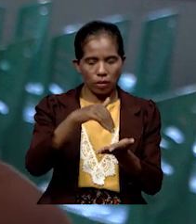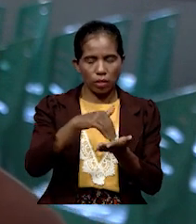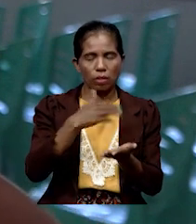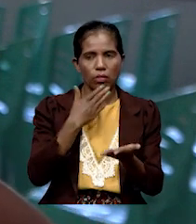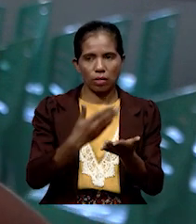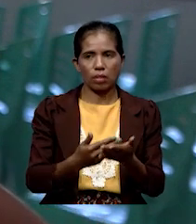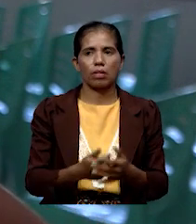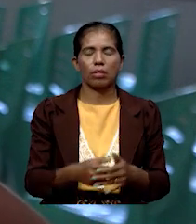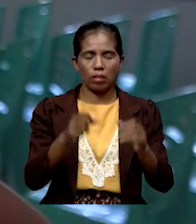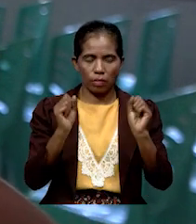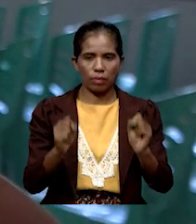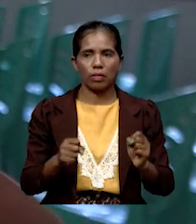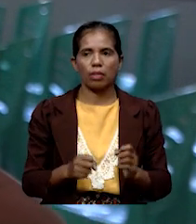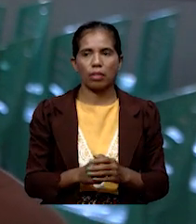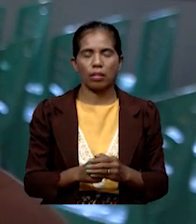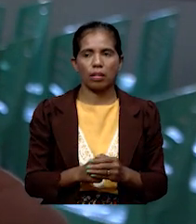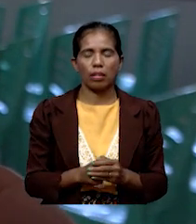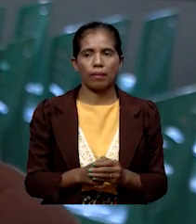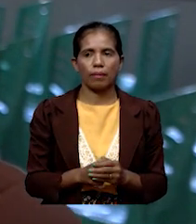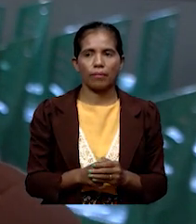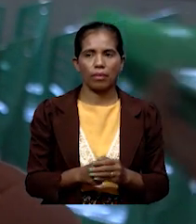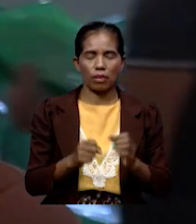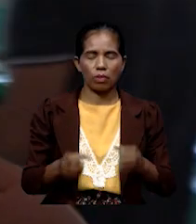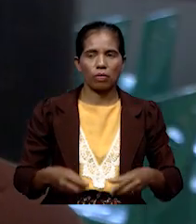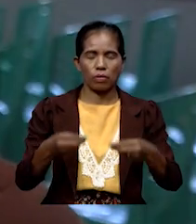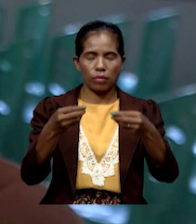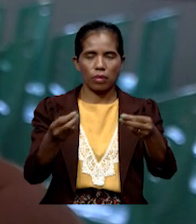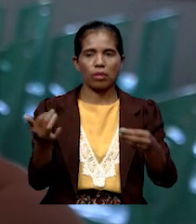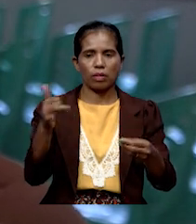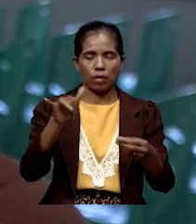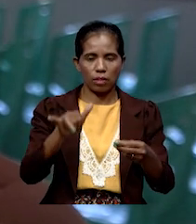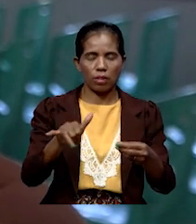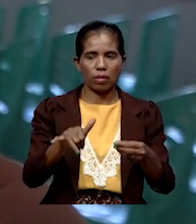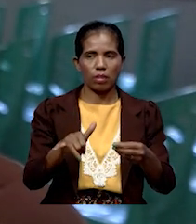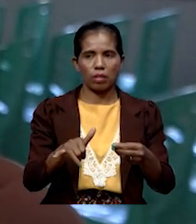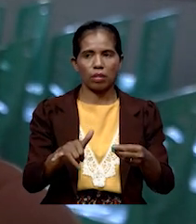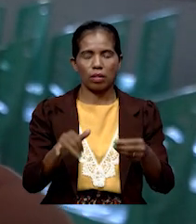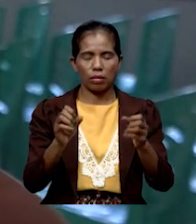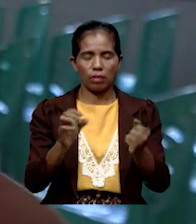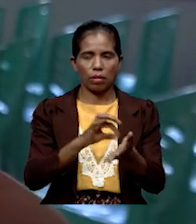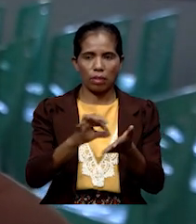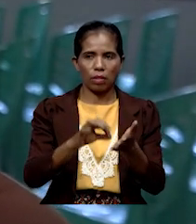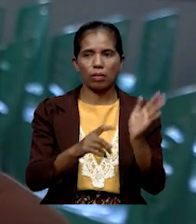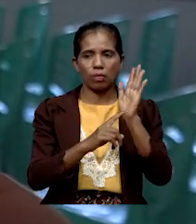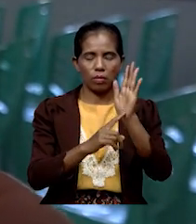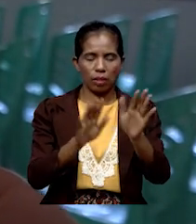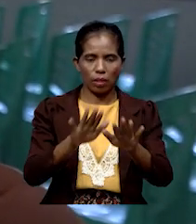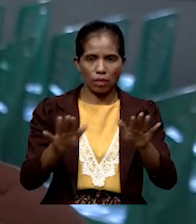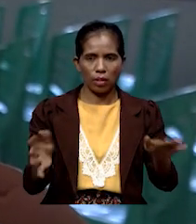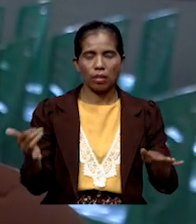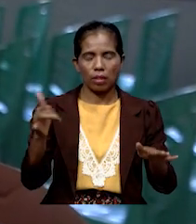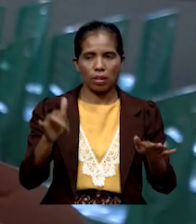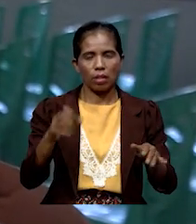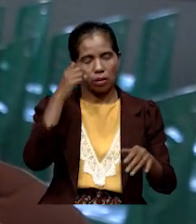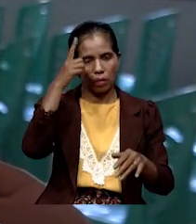então nia bele aplica, diversifica nia nia construção de frase, bele explica valor, nebe mak bele atu